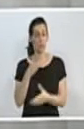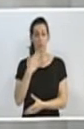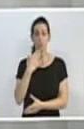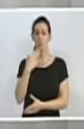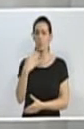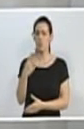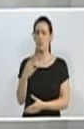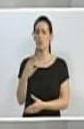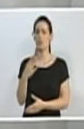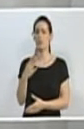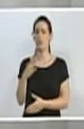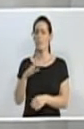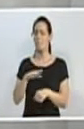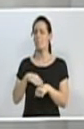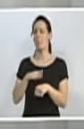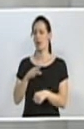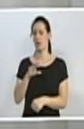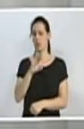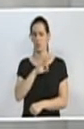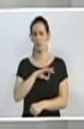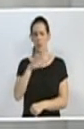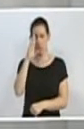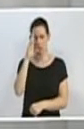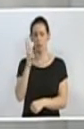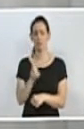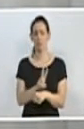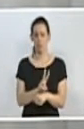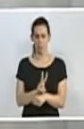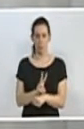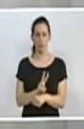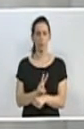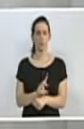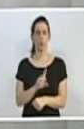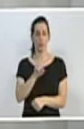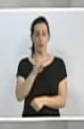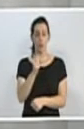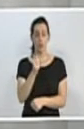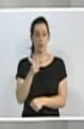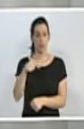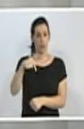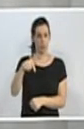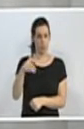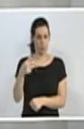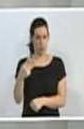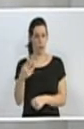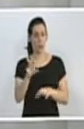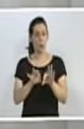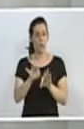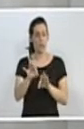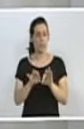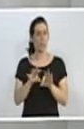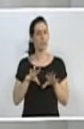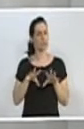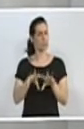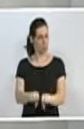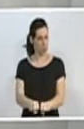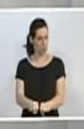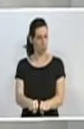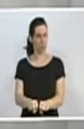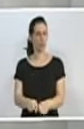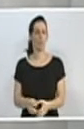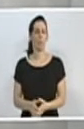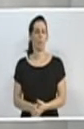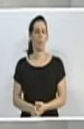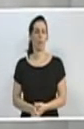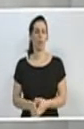mais policiais, vereador Roberto Tribes. Em 1873, foi organizada pelos colonos a guarda